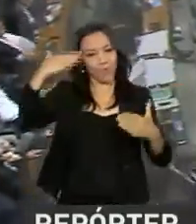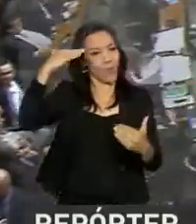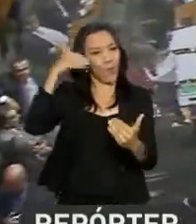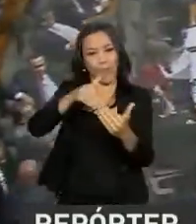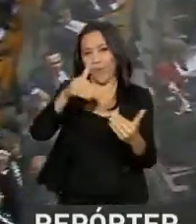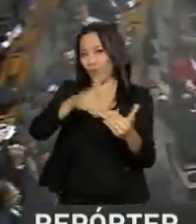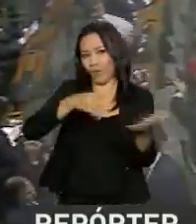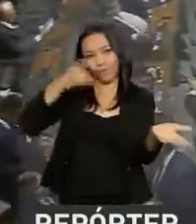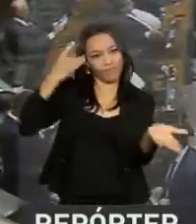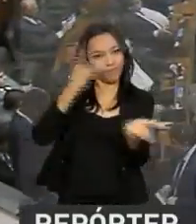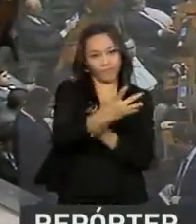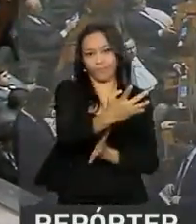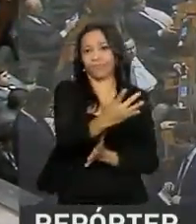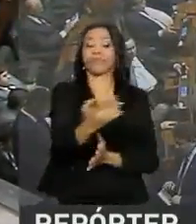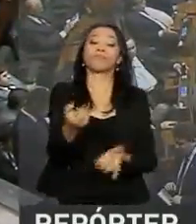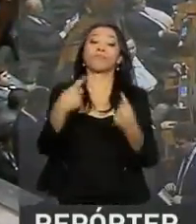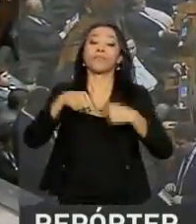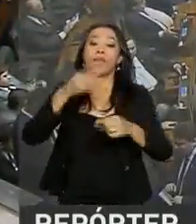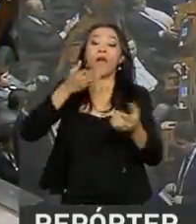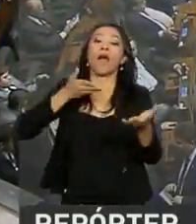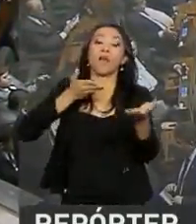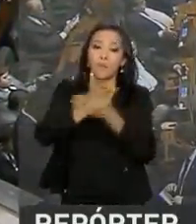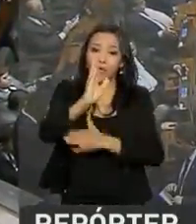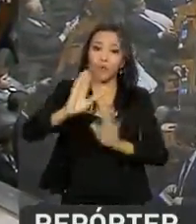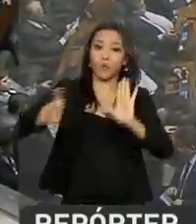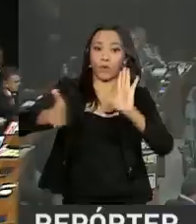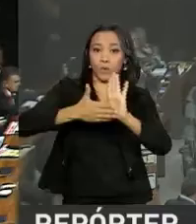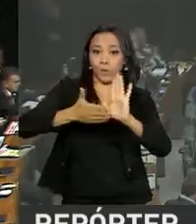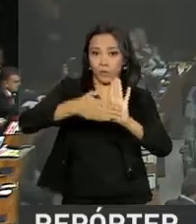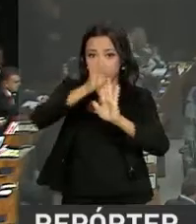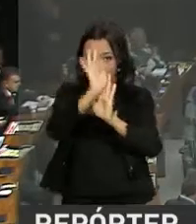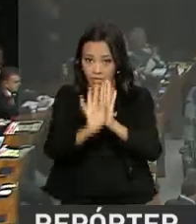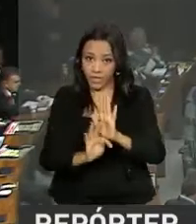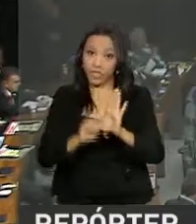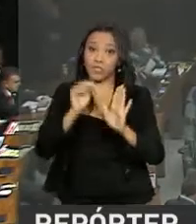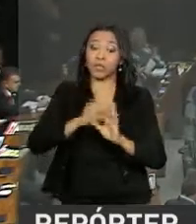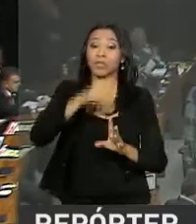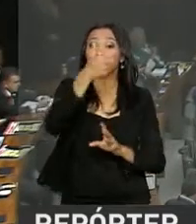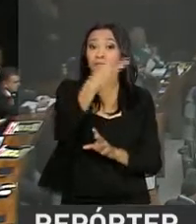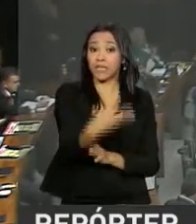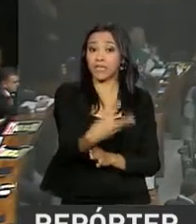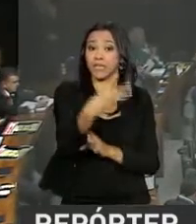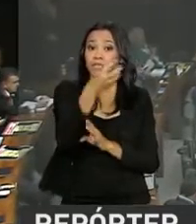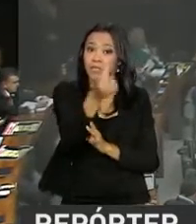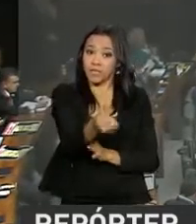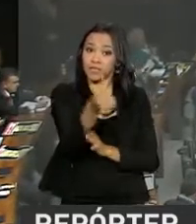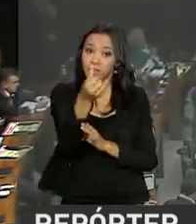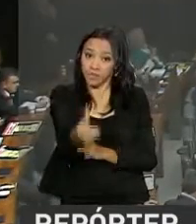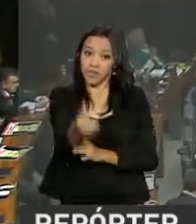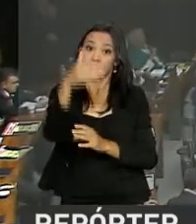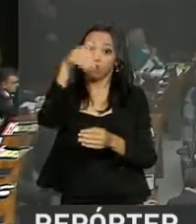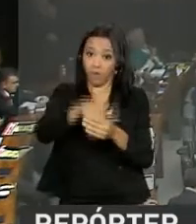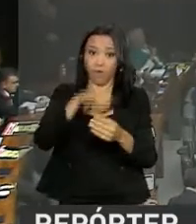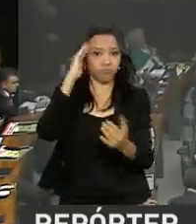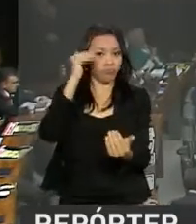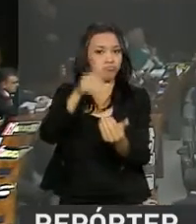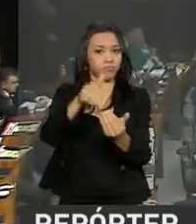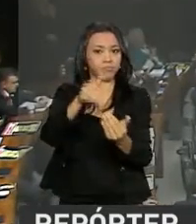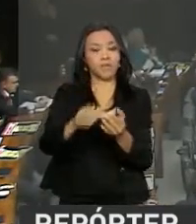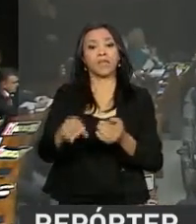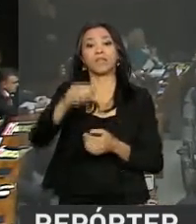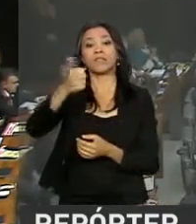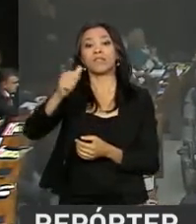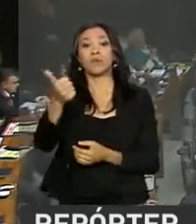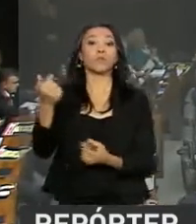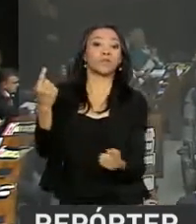essas tentativas. Aprovou o texto base da proposta pelo placar de 366 votos favoráveis e